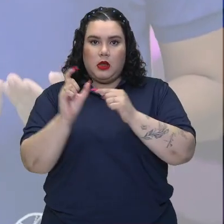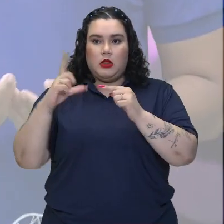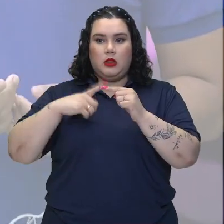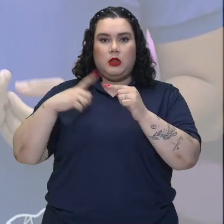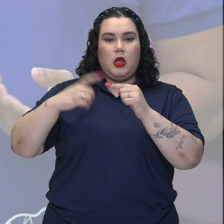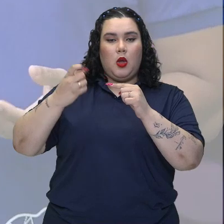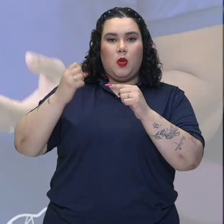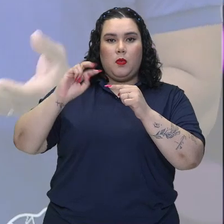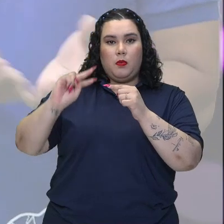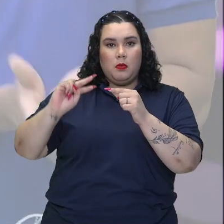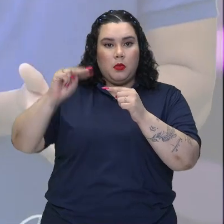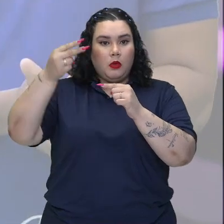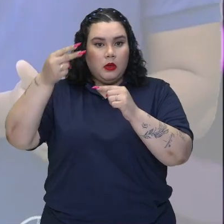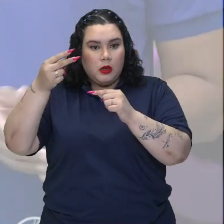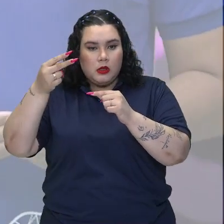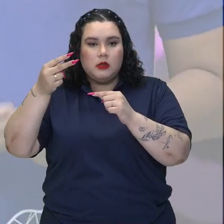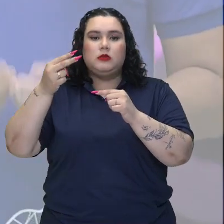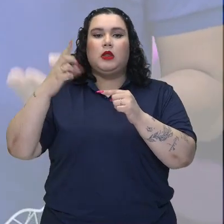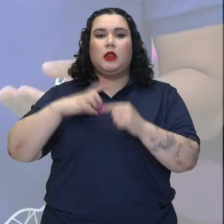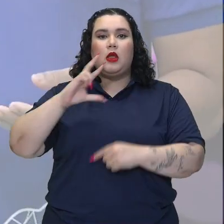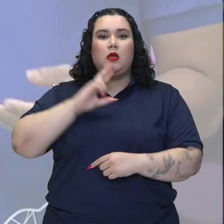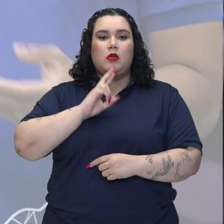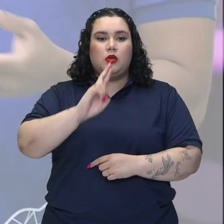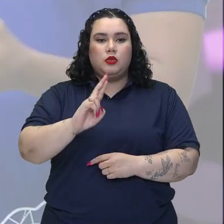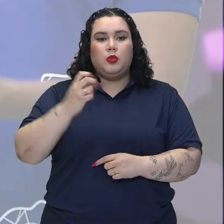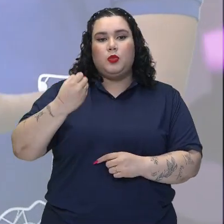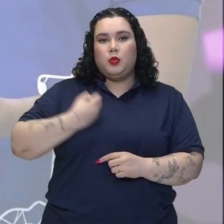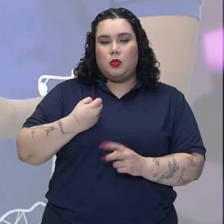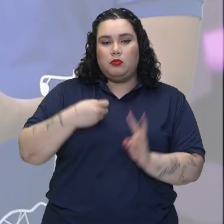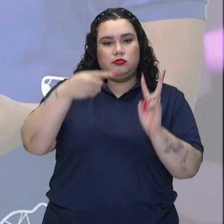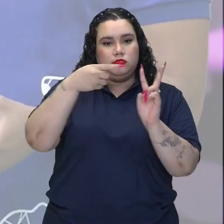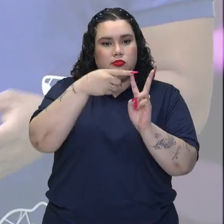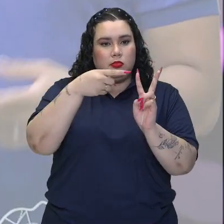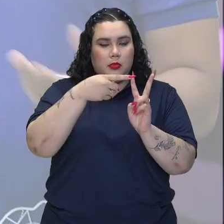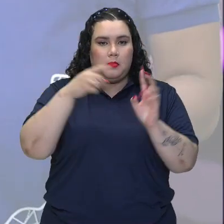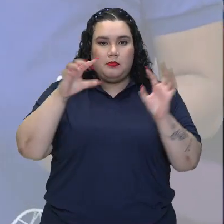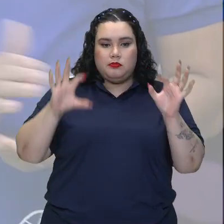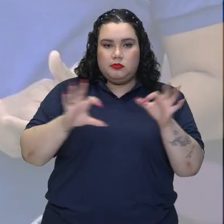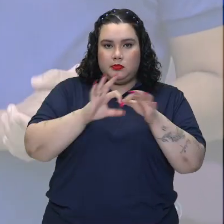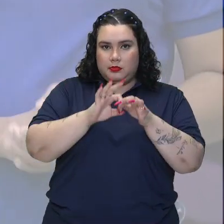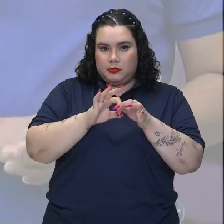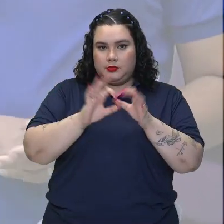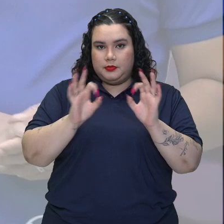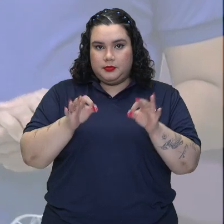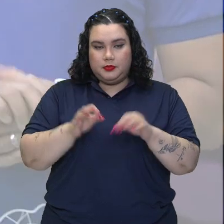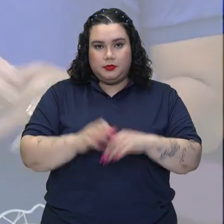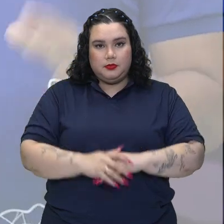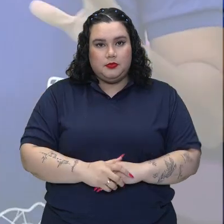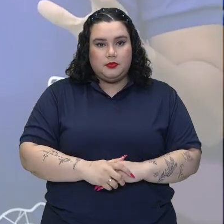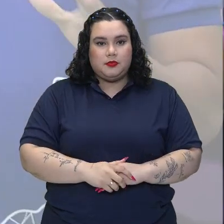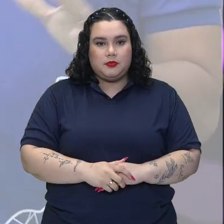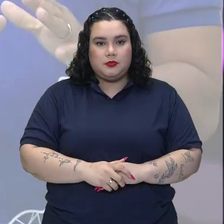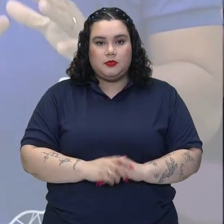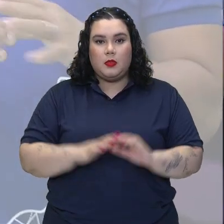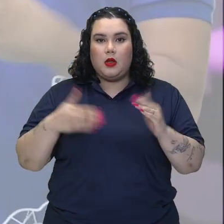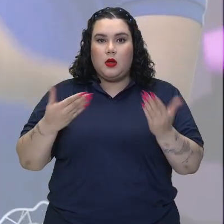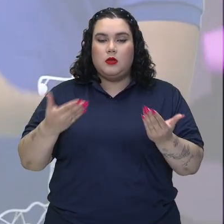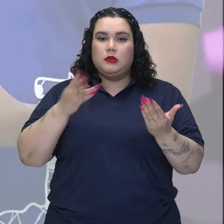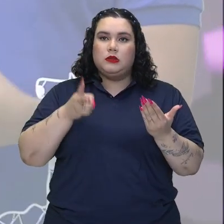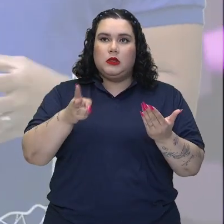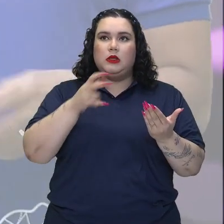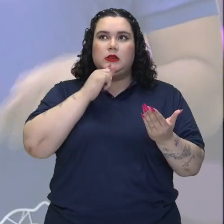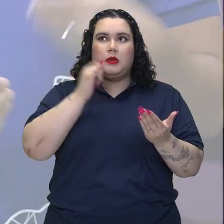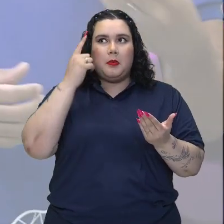em um número quadrado perfeito. É chamado de raiz quadrada, a aritmética desse número. Então, toda vez que eu pensar em um